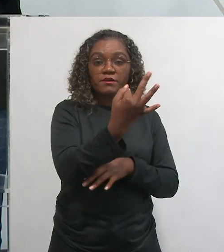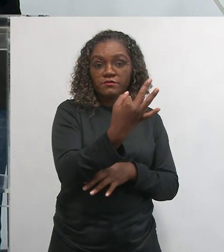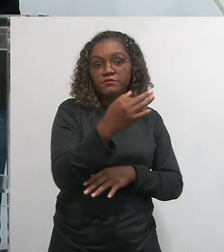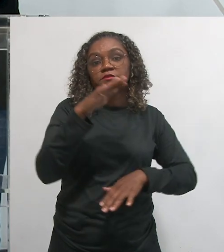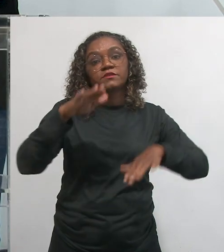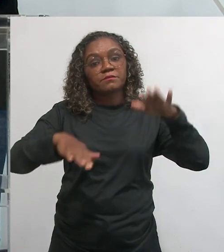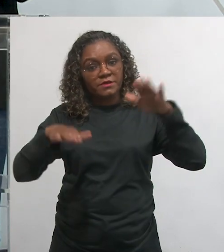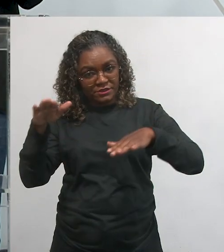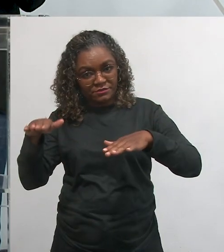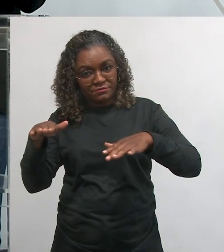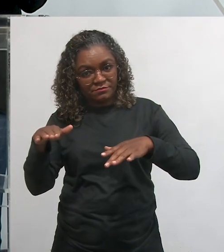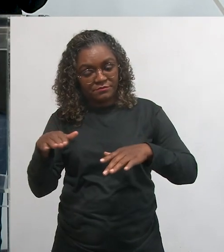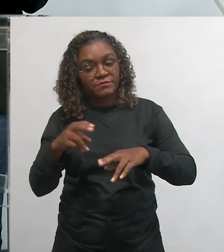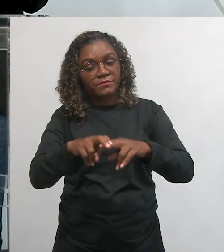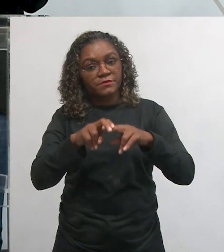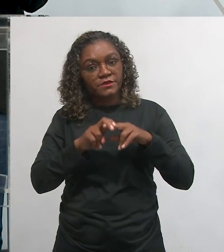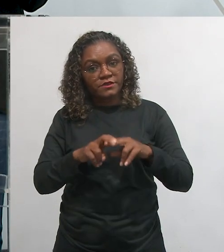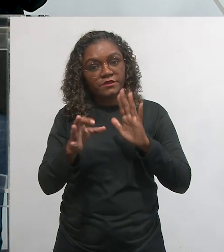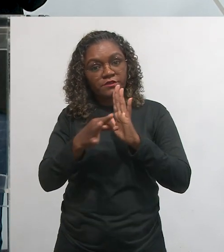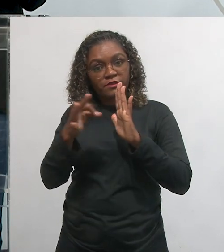de uma ideia em que